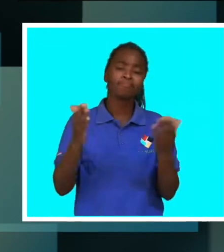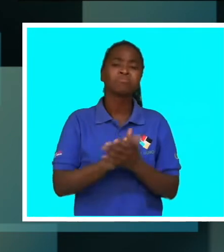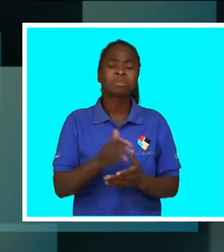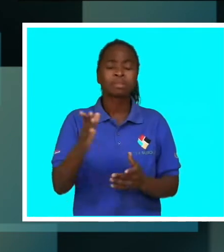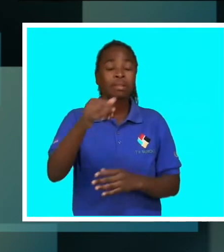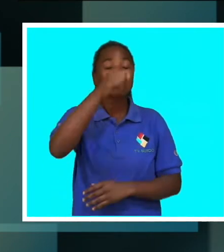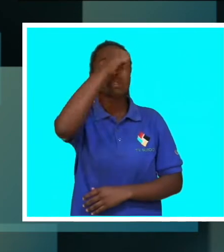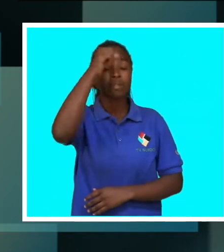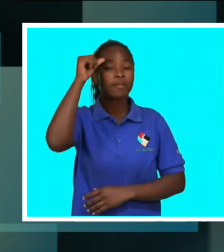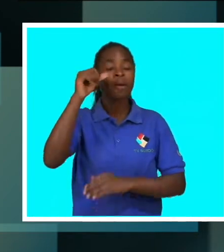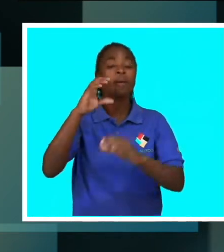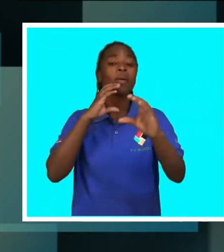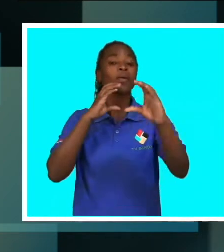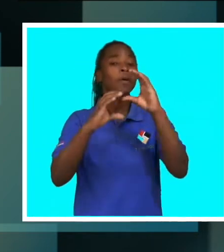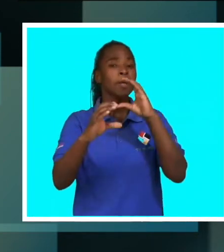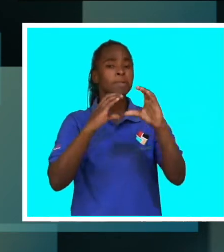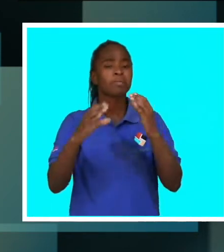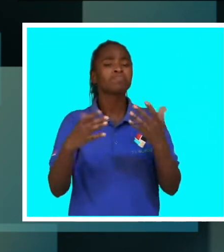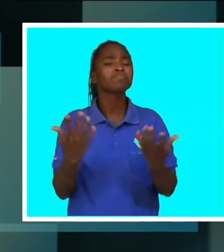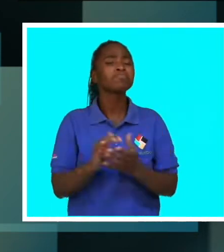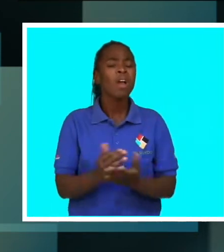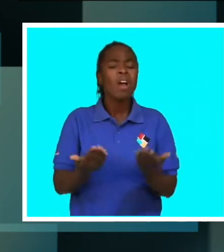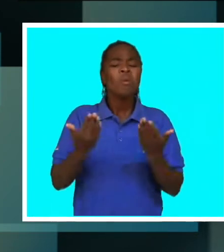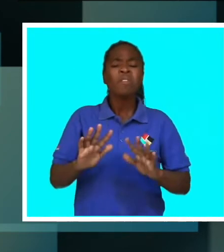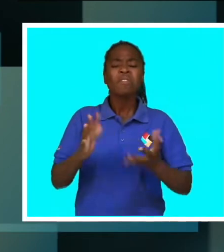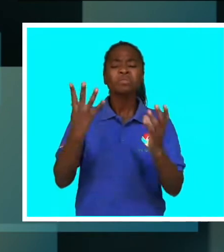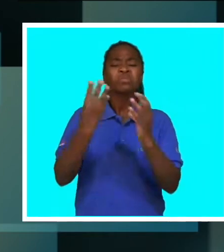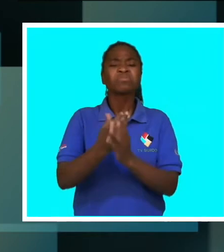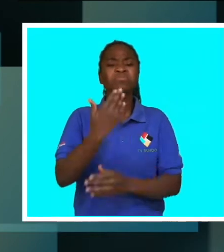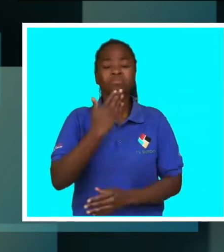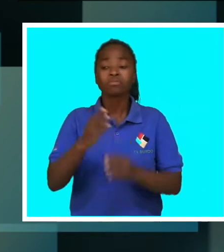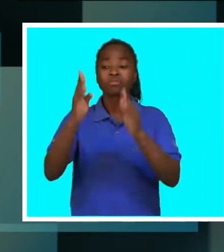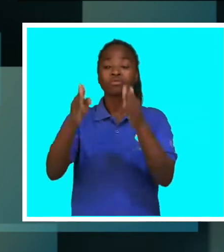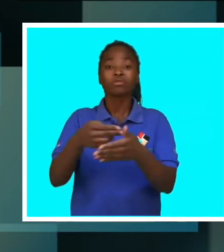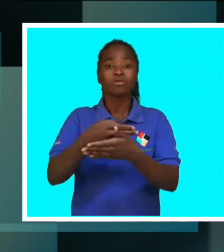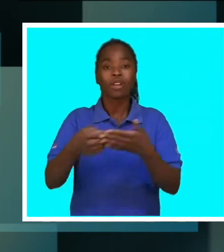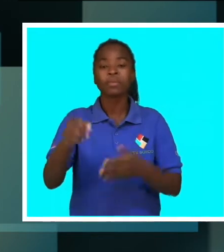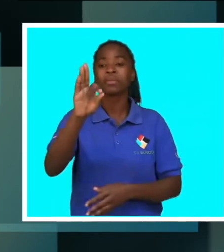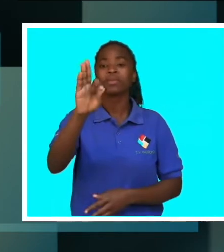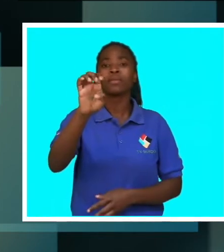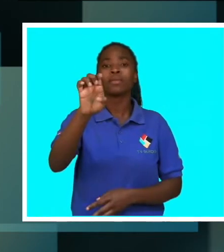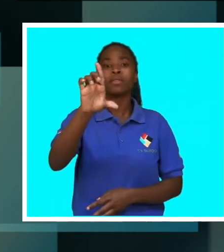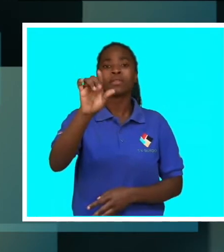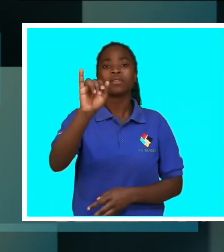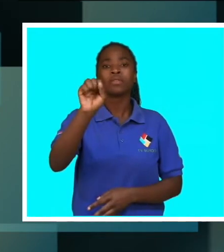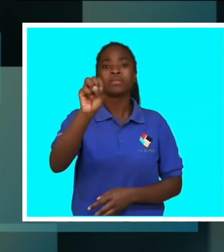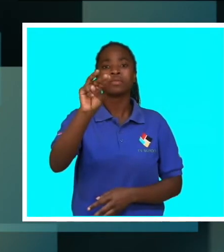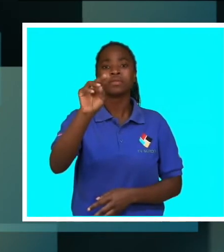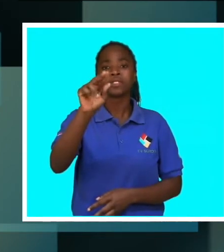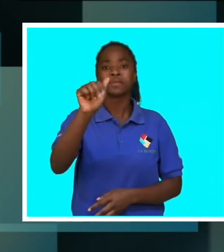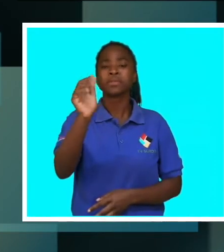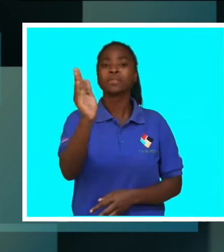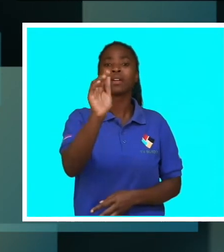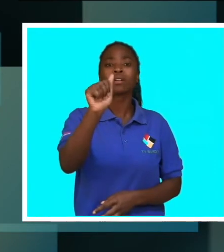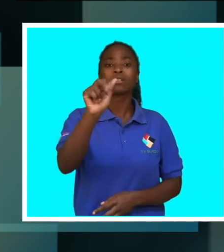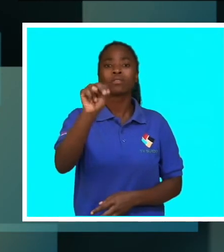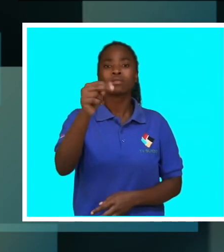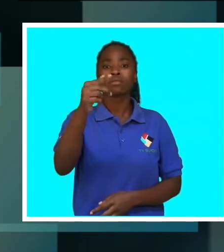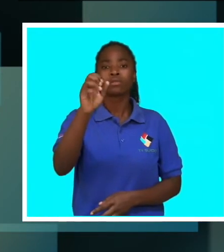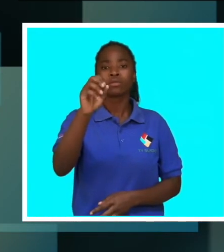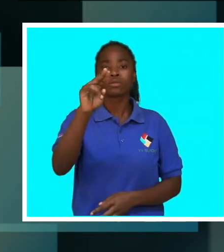se sabe desde quando, devido à dificuldade na comunicação. Neste momento, ela encontra-se sob cuidados da